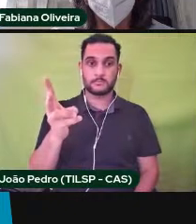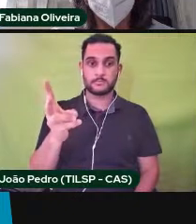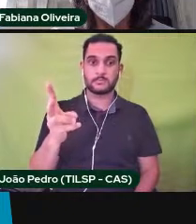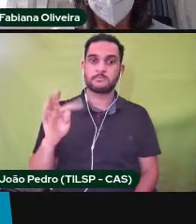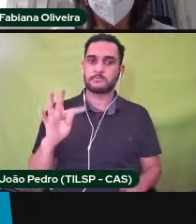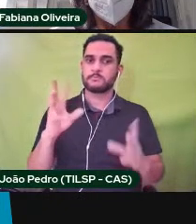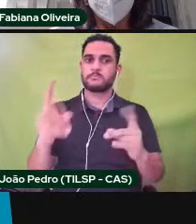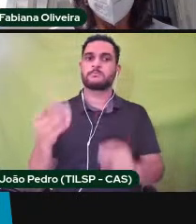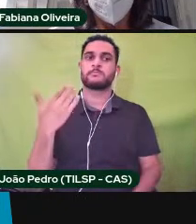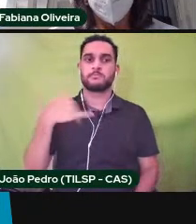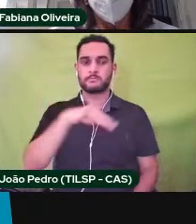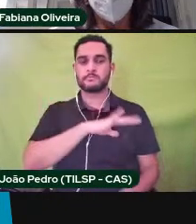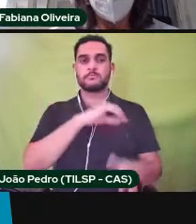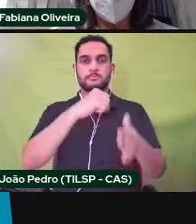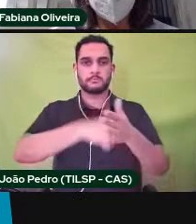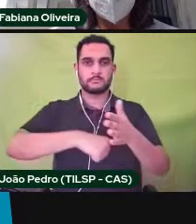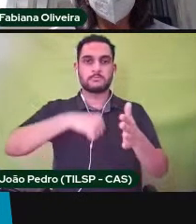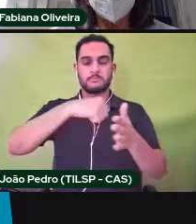nós.